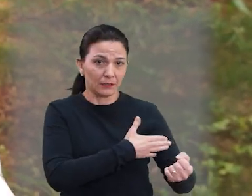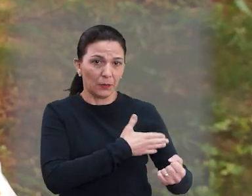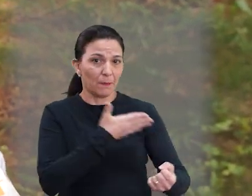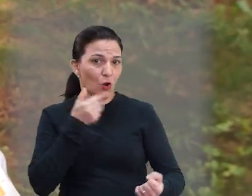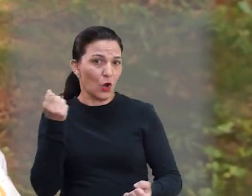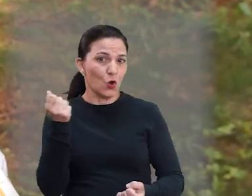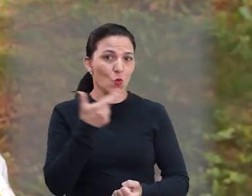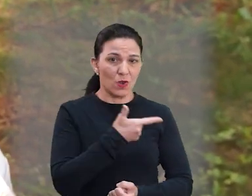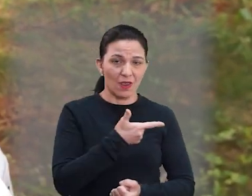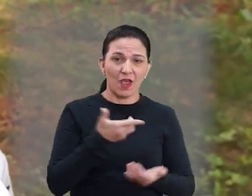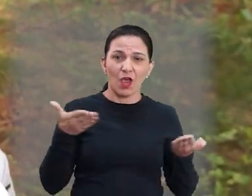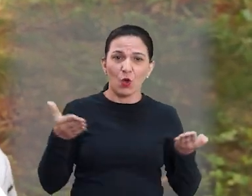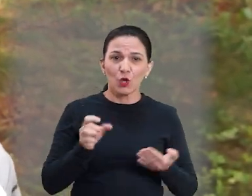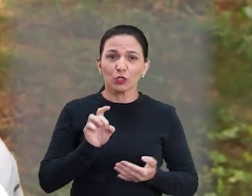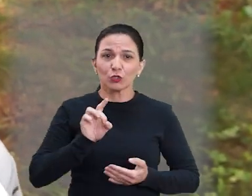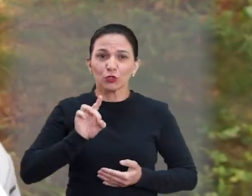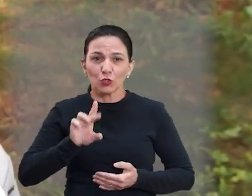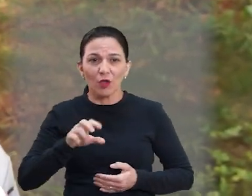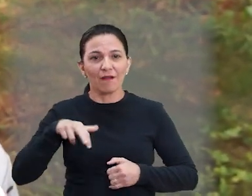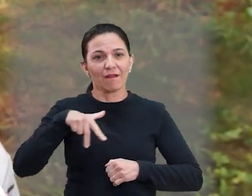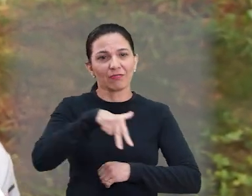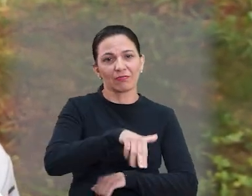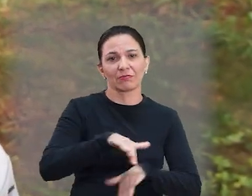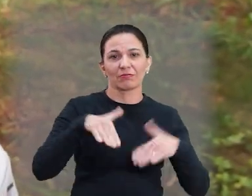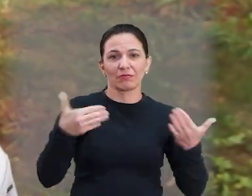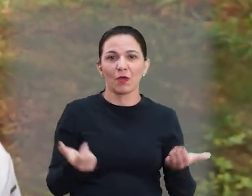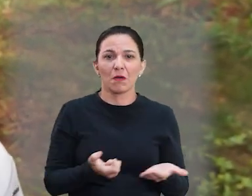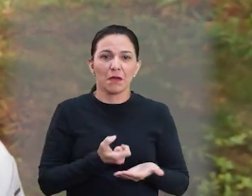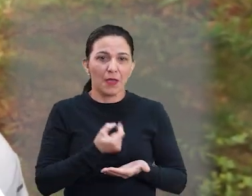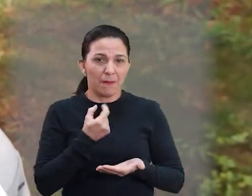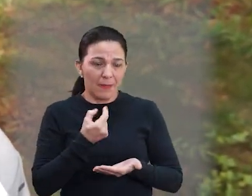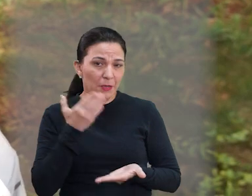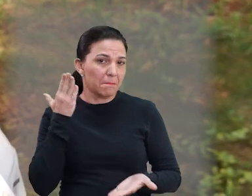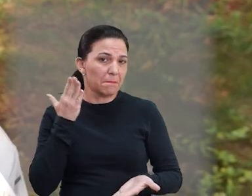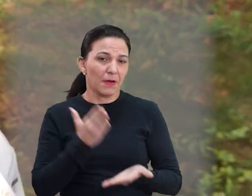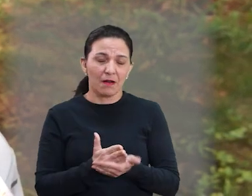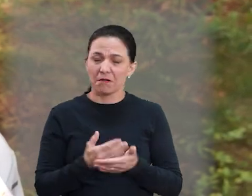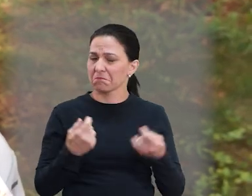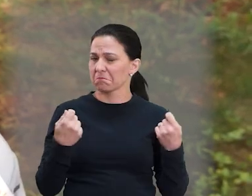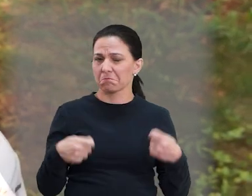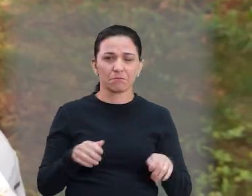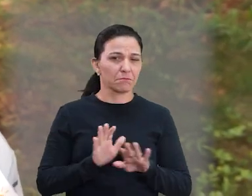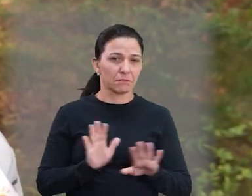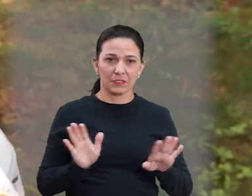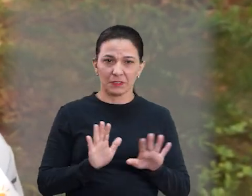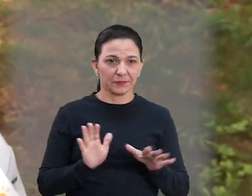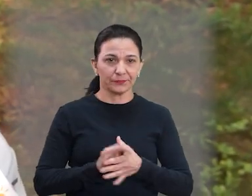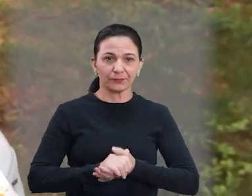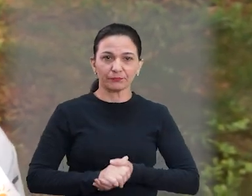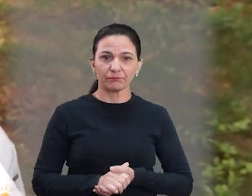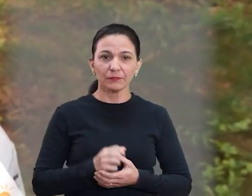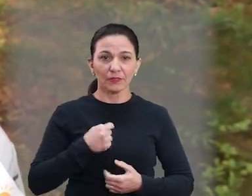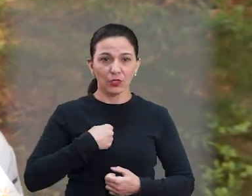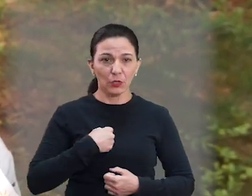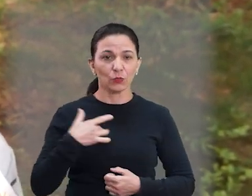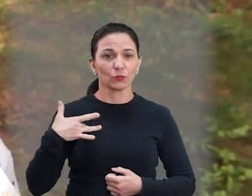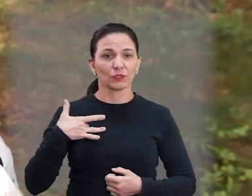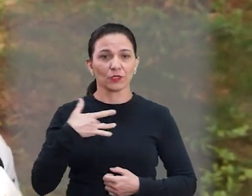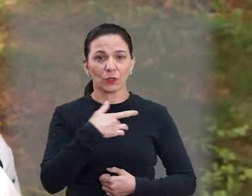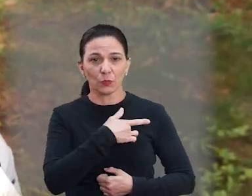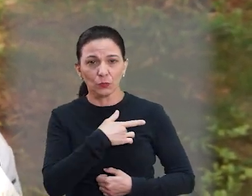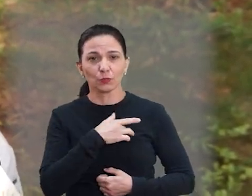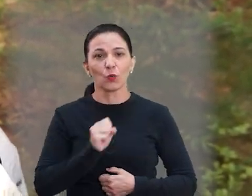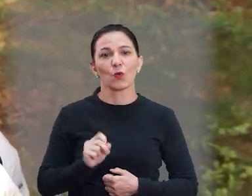novamente com os remédios Melhorou a pressão e eu caminhando também já não preciso